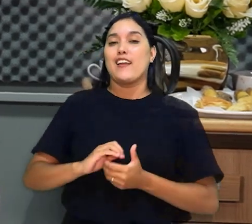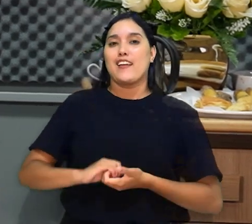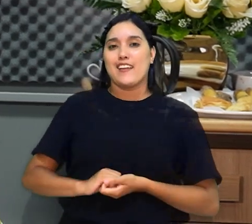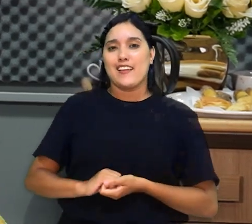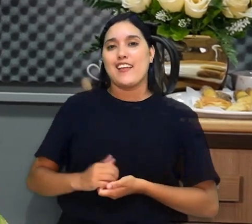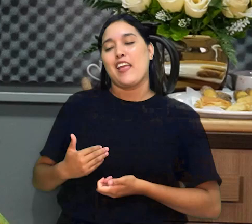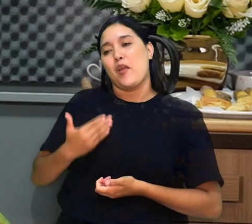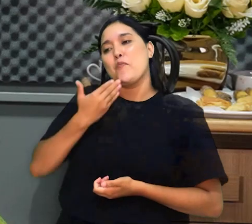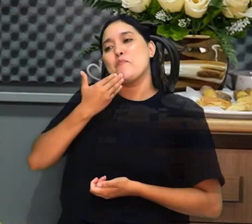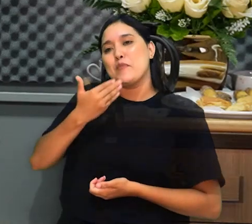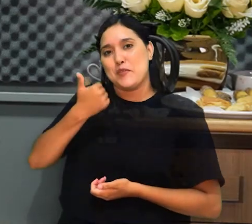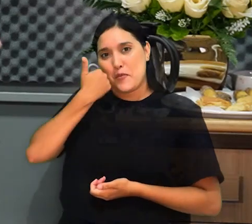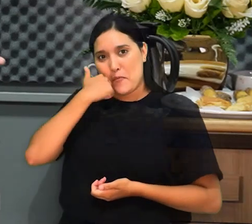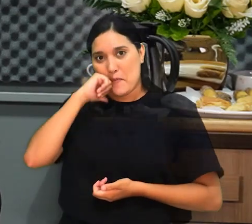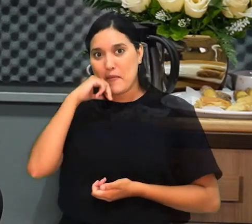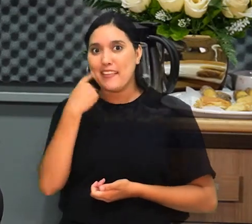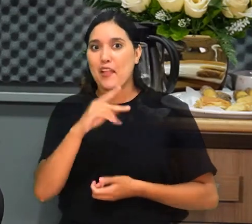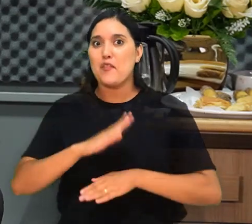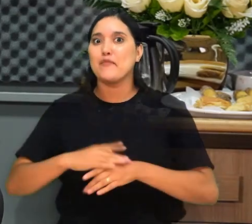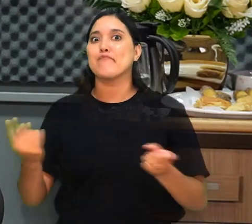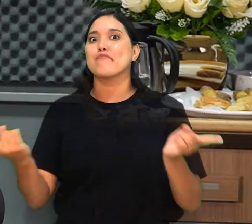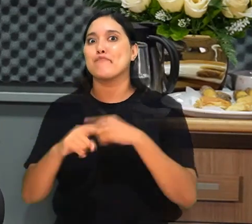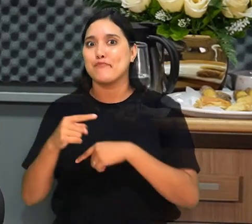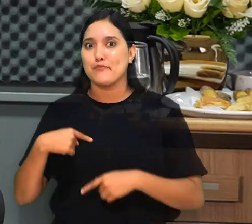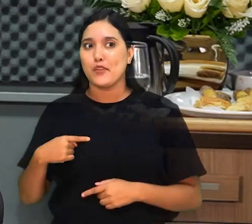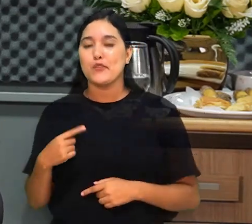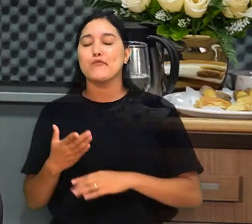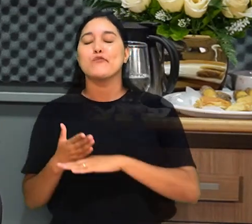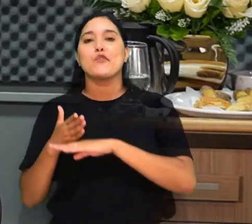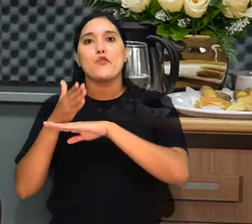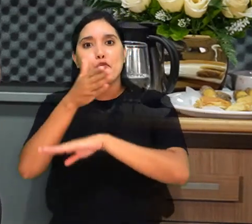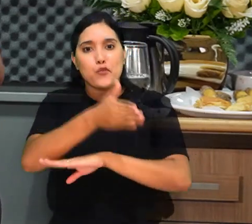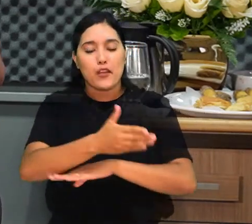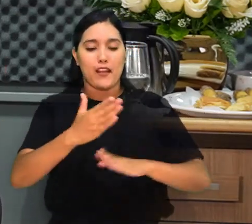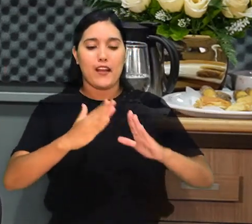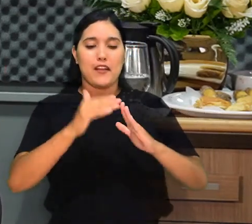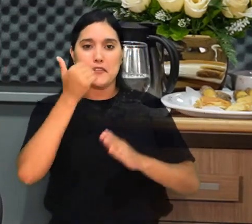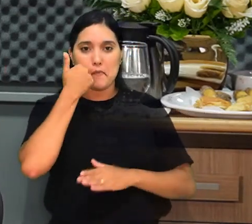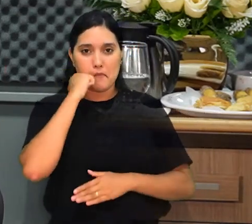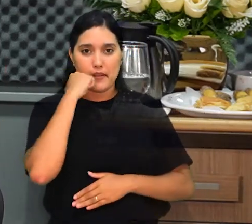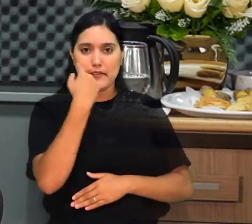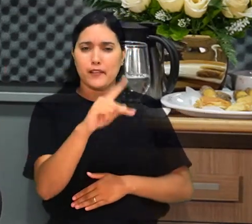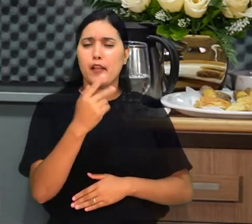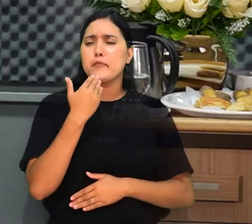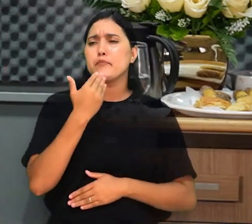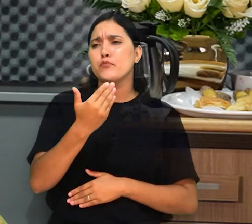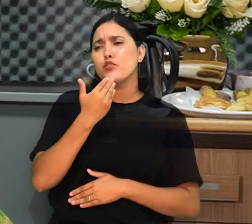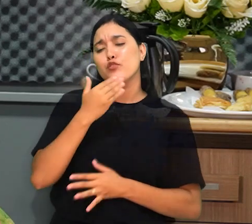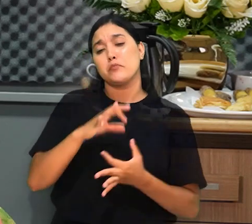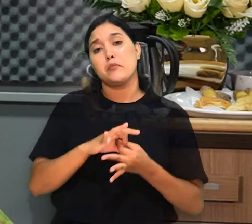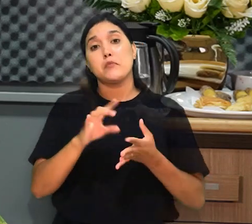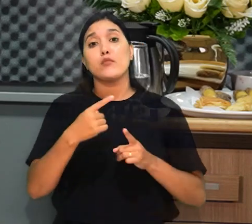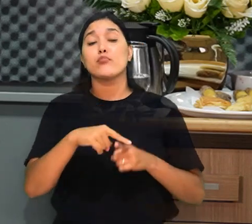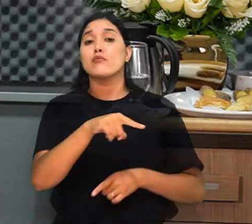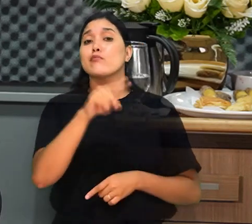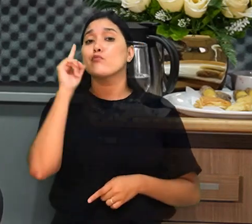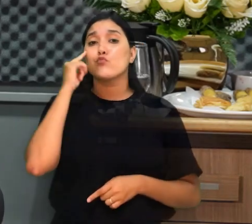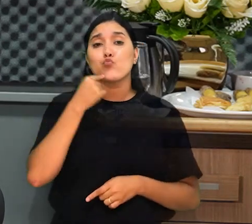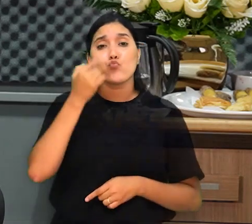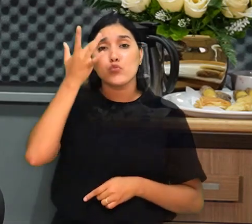ensinar. E aí foi que eu pedi permissão. Fui na casa da mãe dele, tá? Foi o efeito contrário. Eu fui na casa da mãe dele,